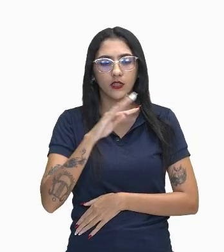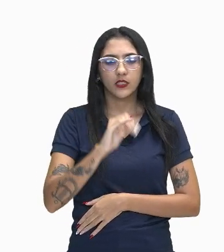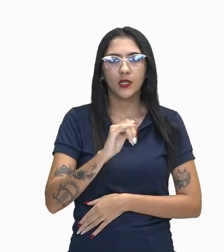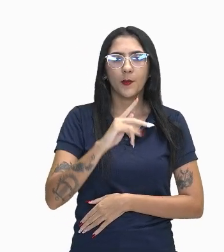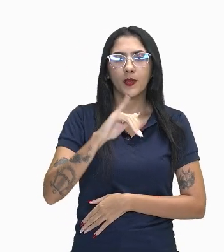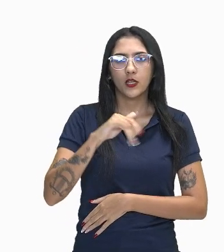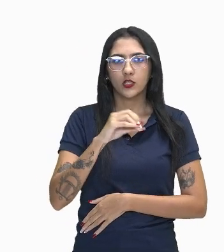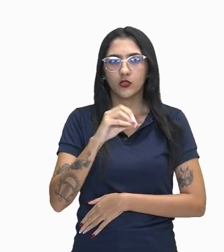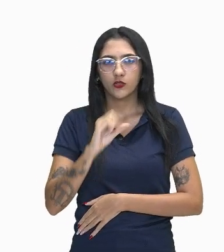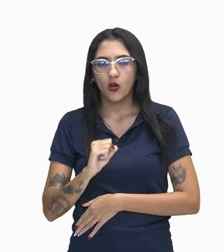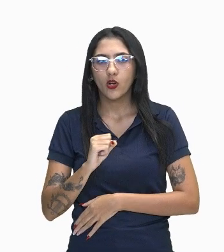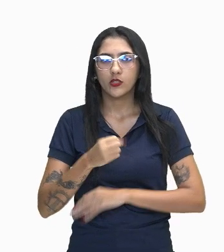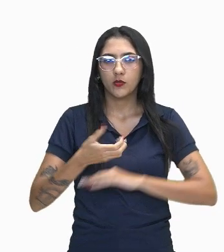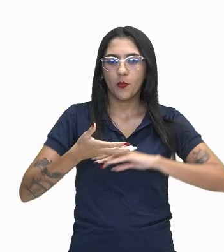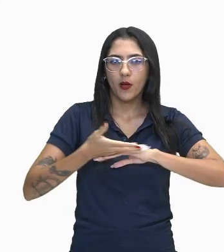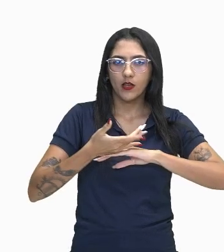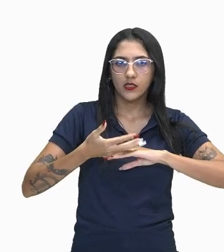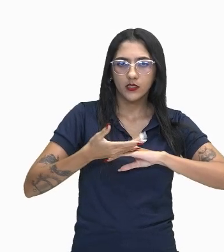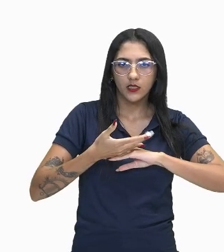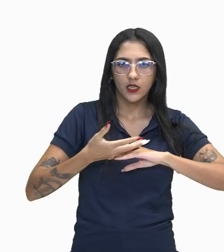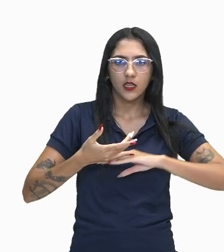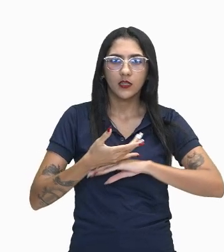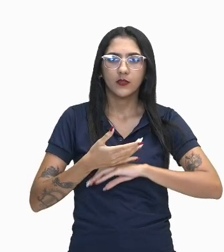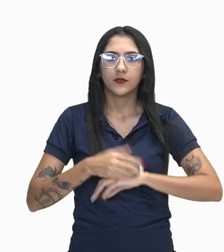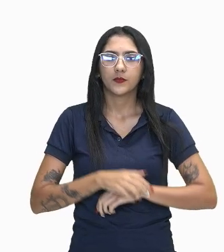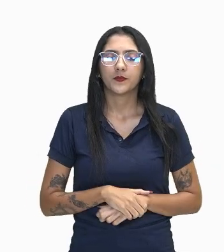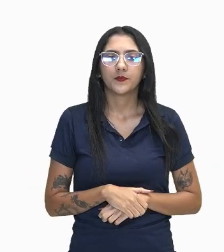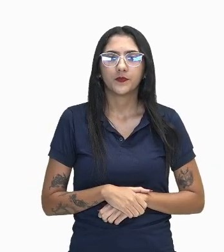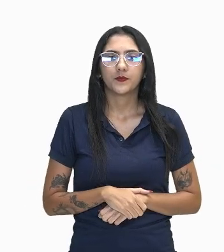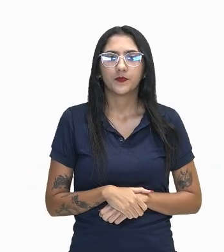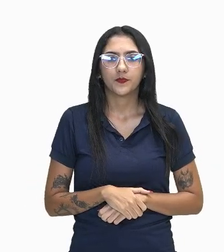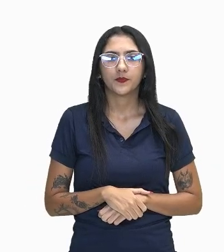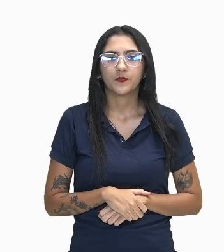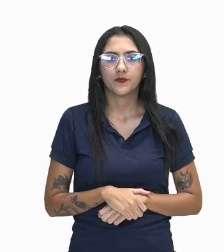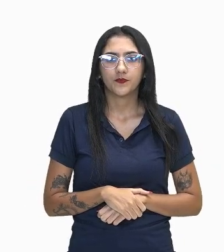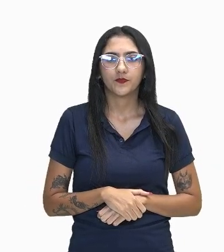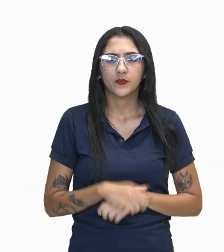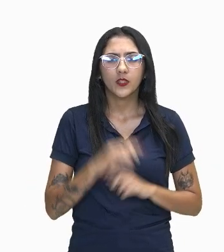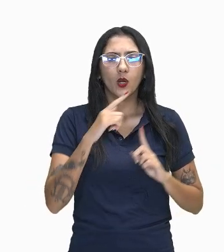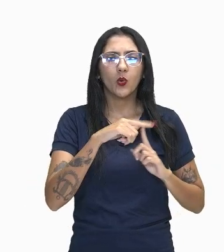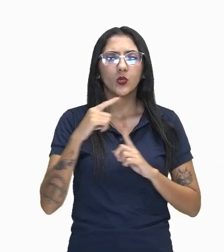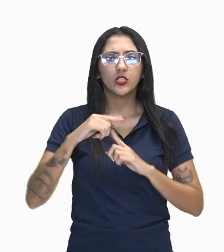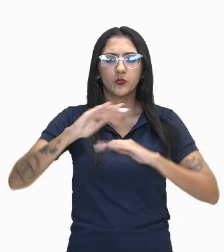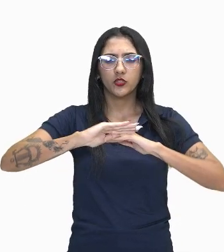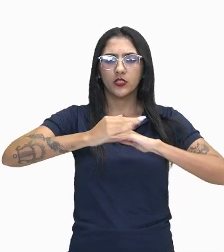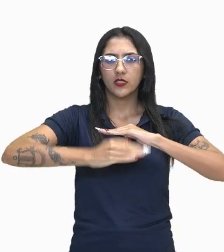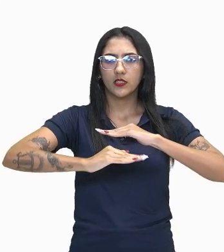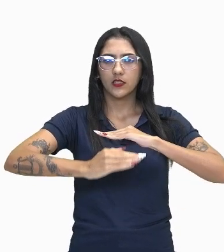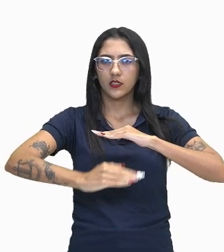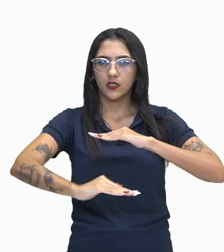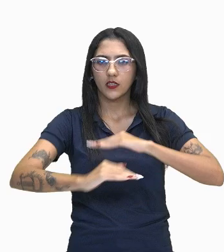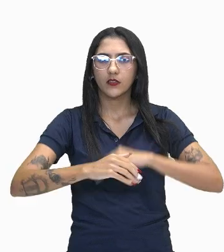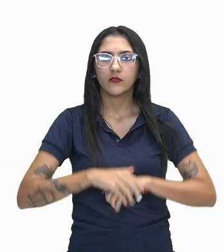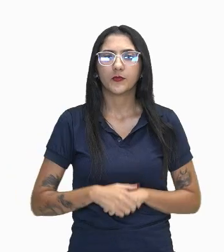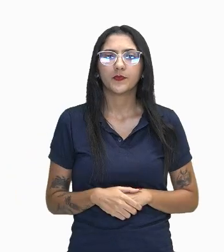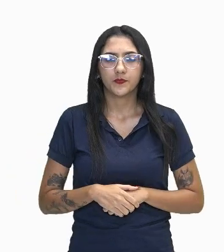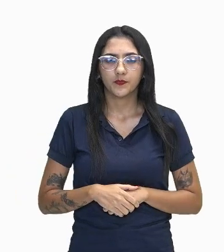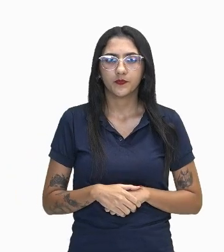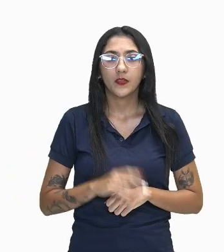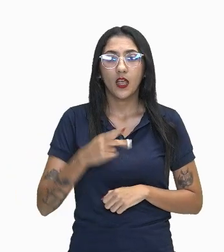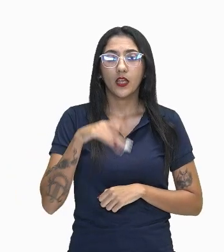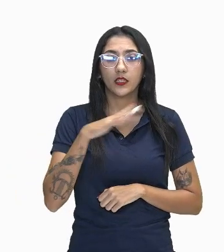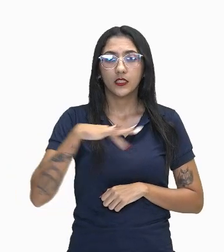Tapajós, Madeira, Tocantins e Araguaia. Já o relevo, gente, da região aí do